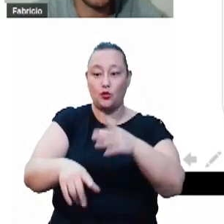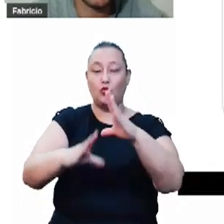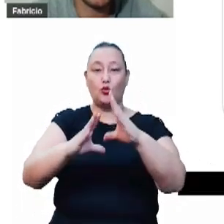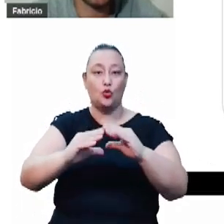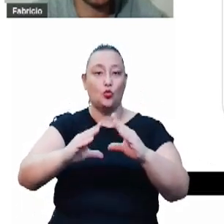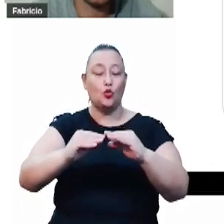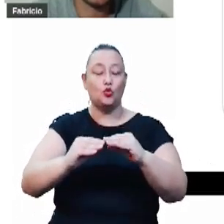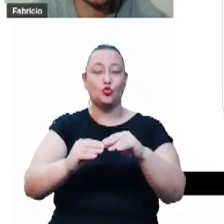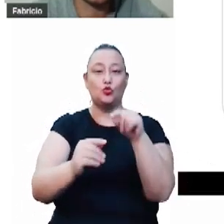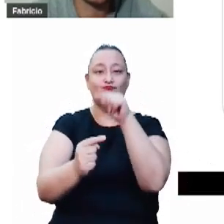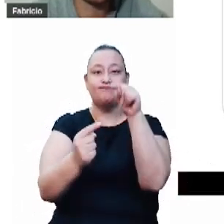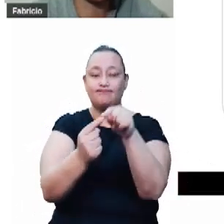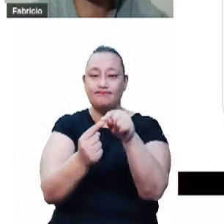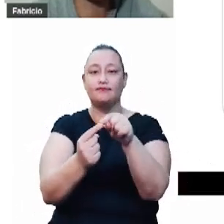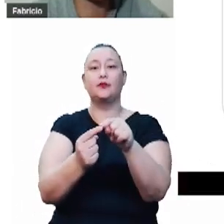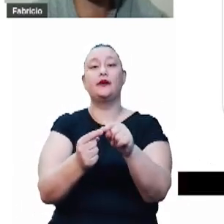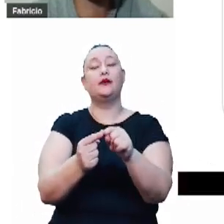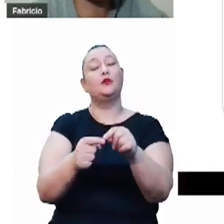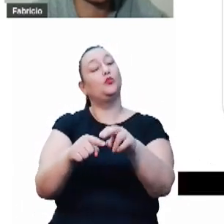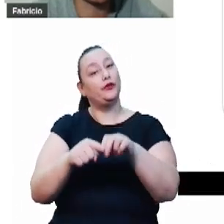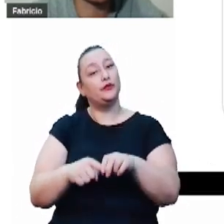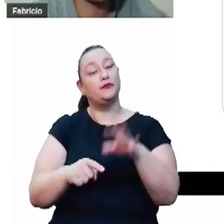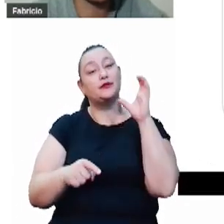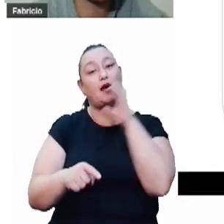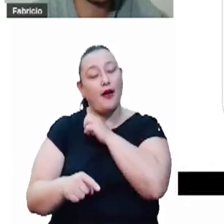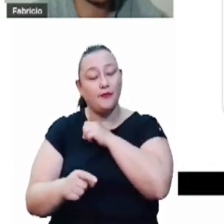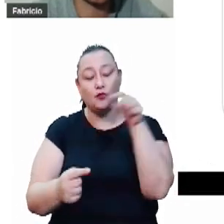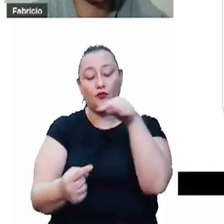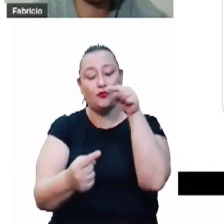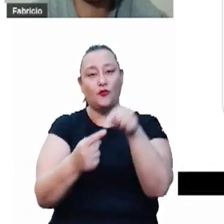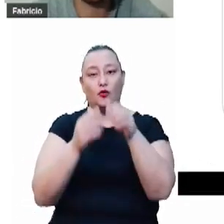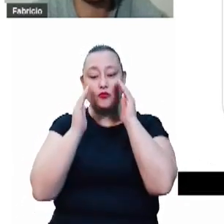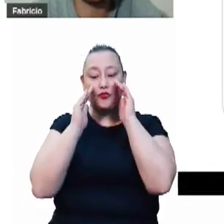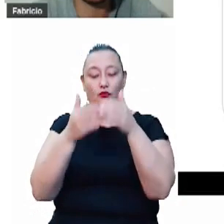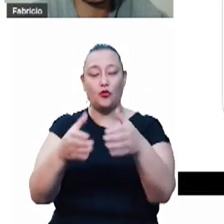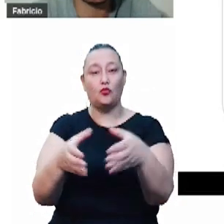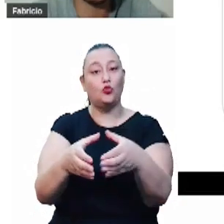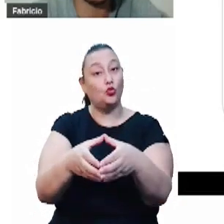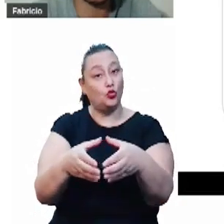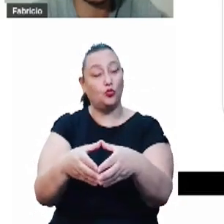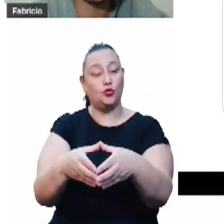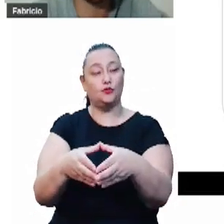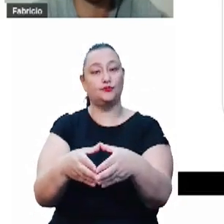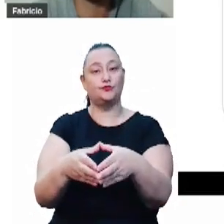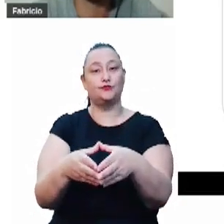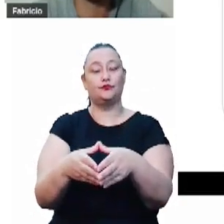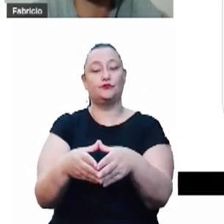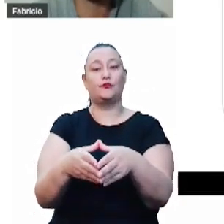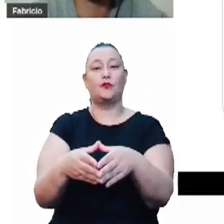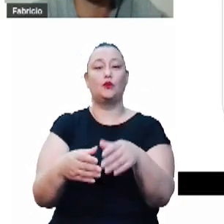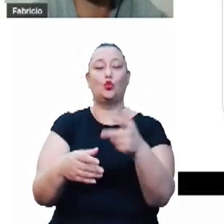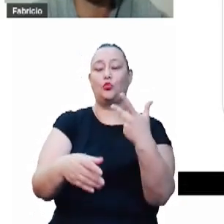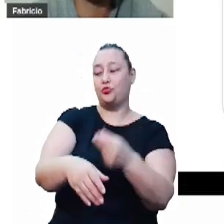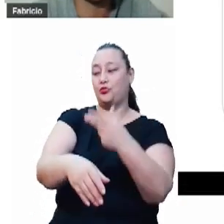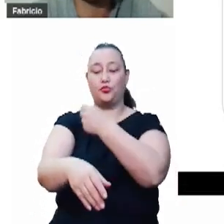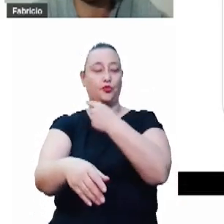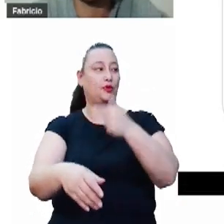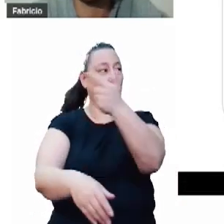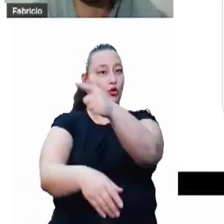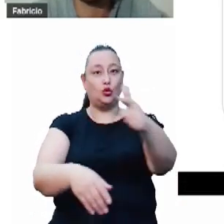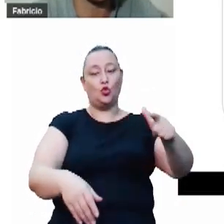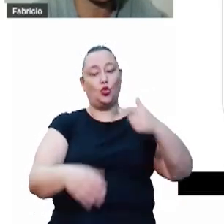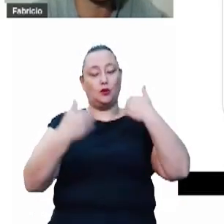músculos específicos, ela acaba atuando essencialmente naquele grupo em que foi aplicado. A gente não costuma ver efeito